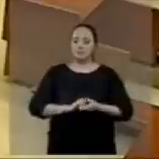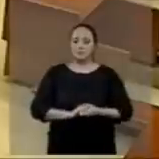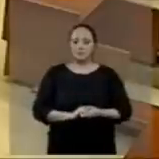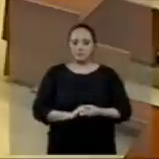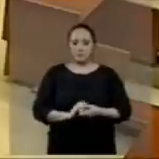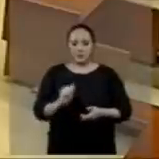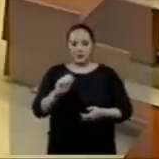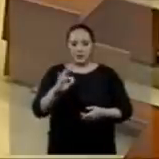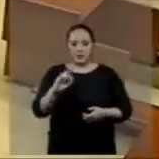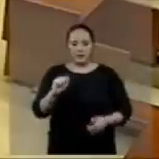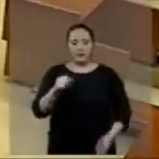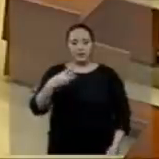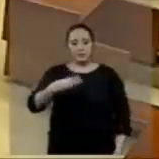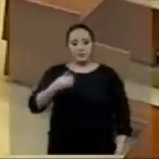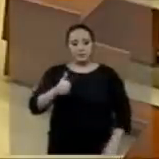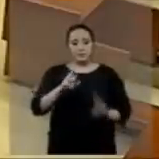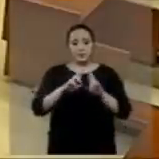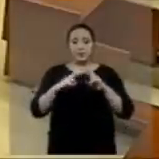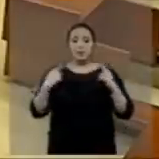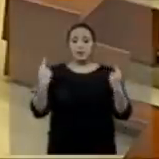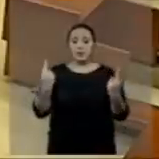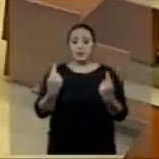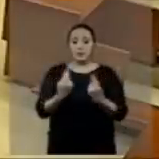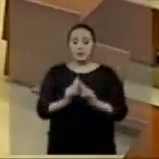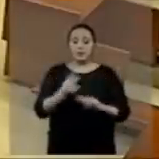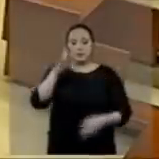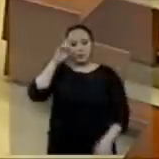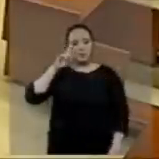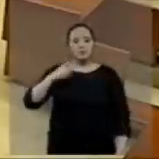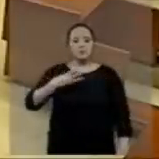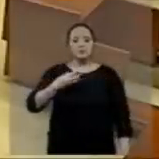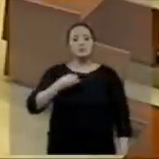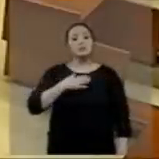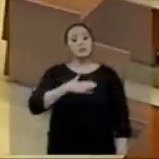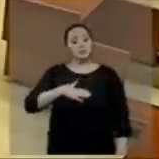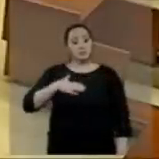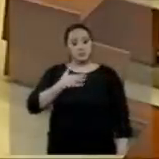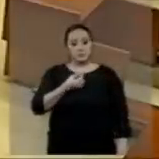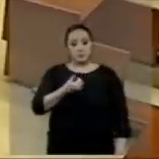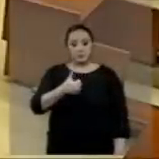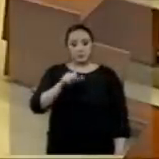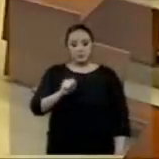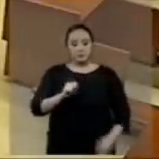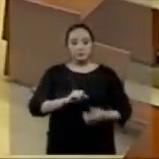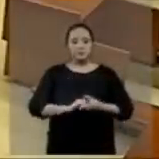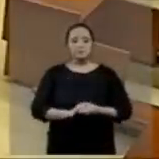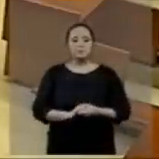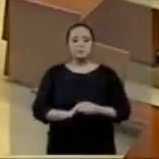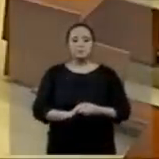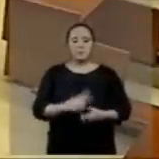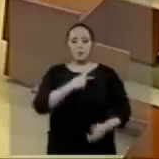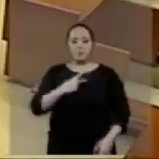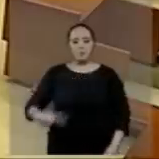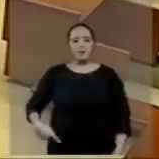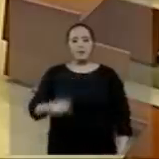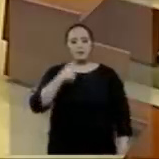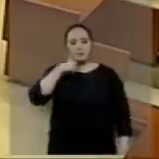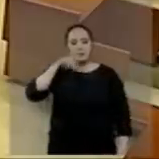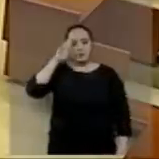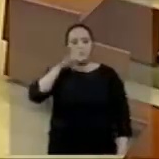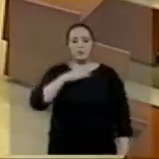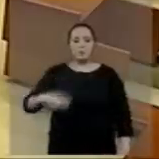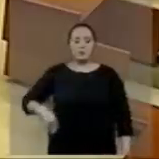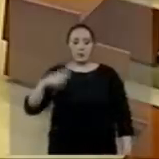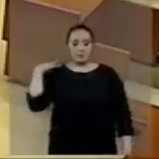da 31ª sessão extraordinária, realizada em 30 de agosto de 2018. Presidência da senhora ministra